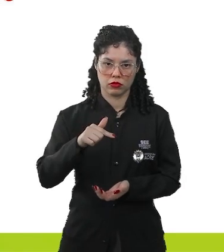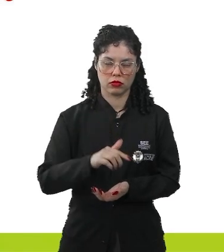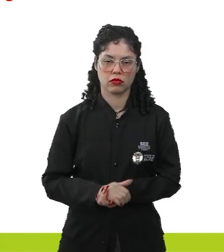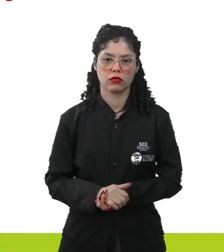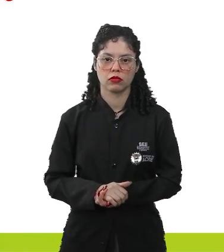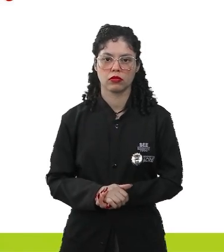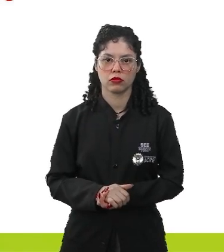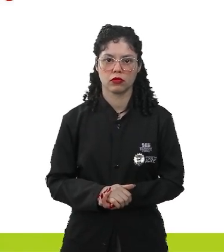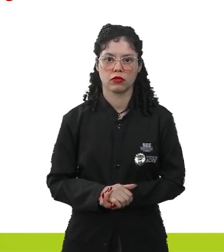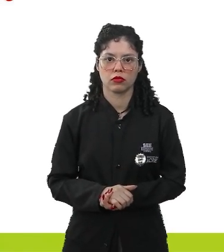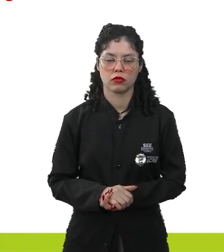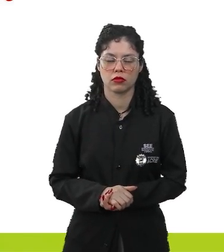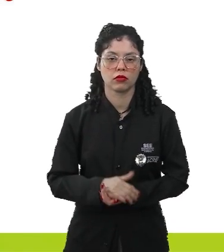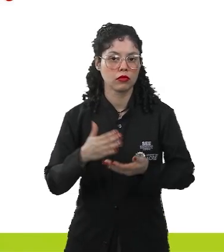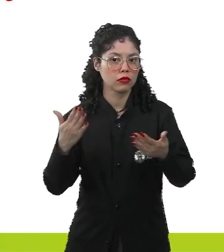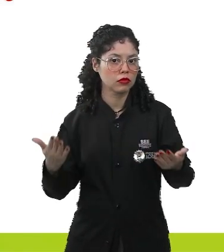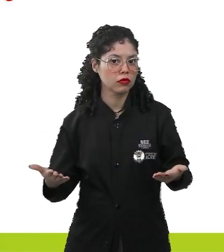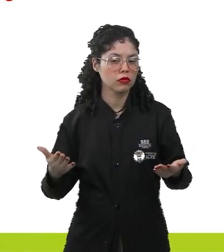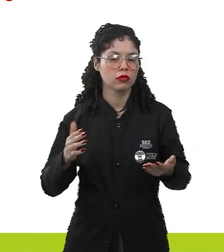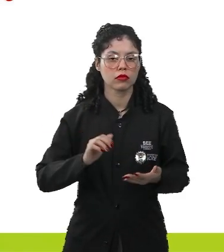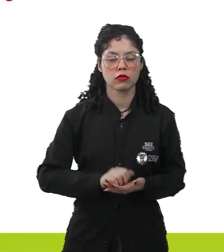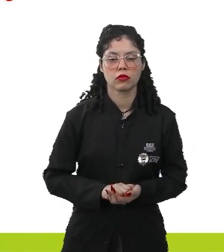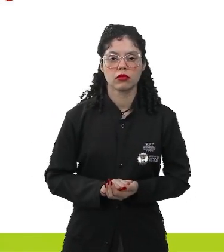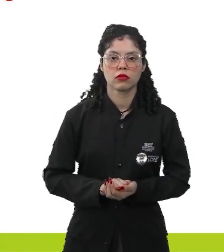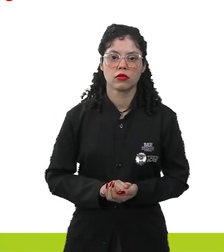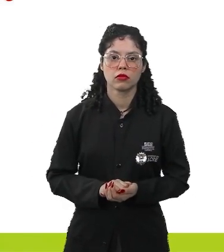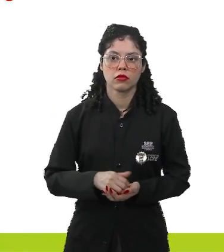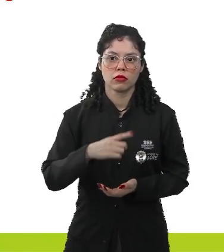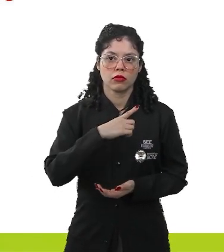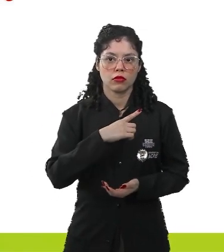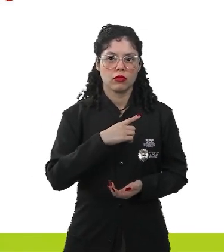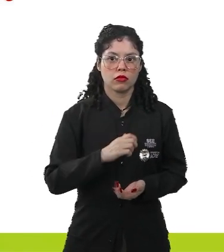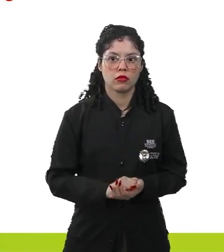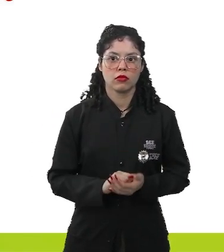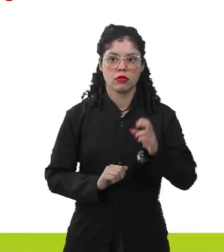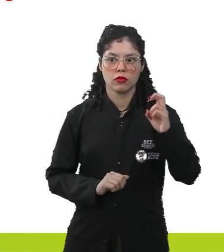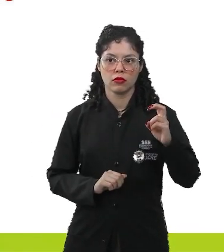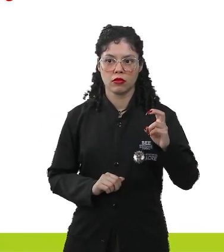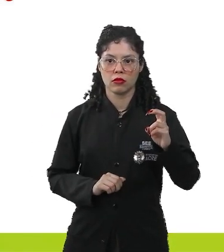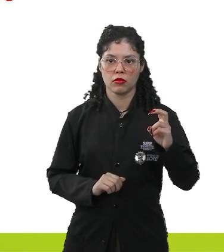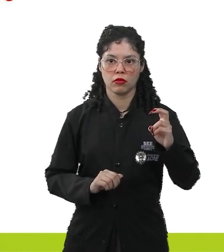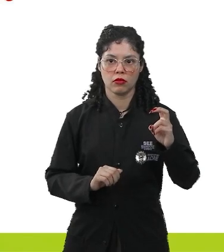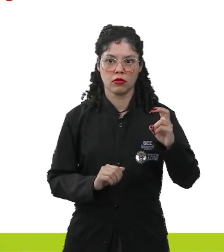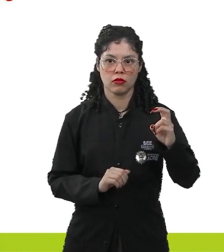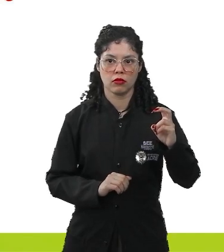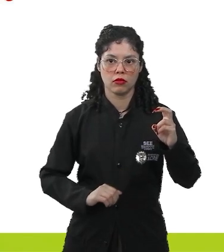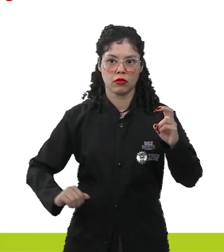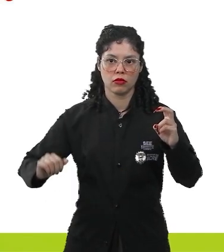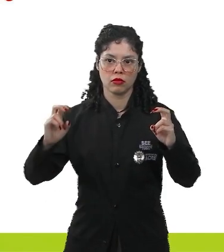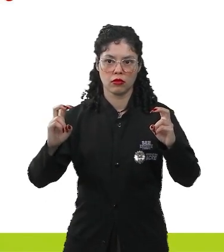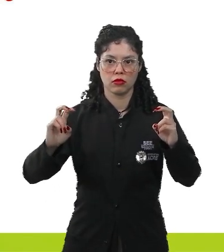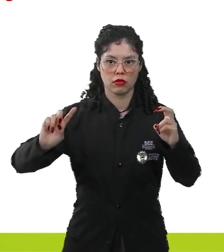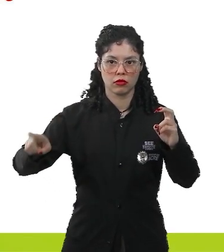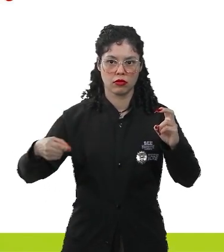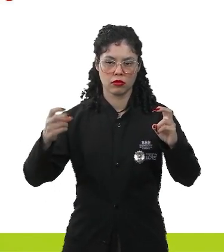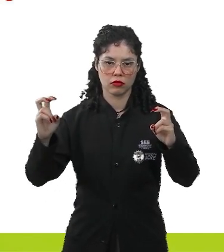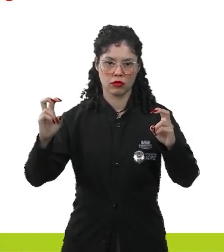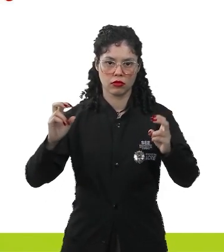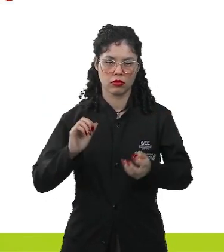5,17. Ou seja, está entre 5 e 5,5.